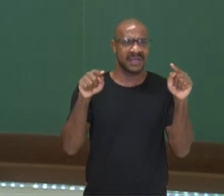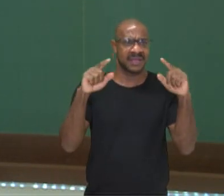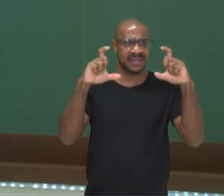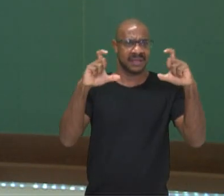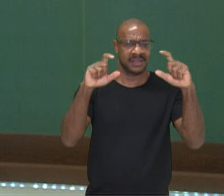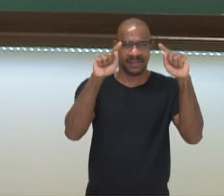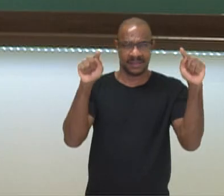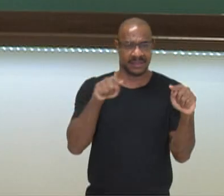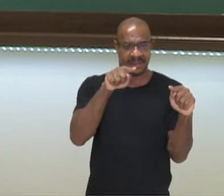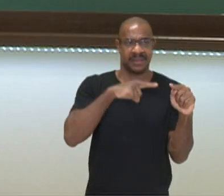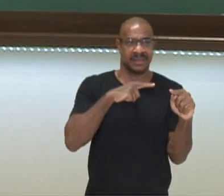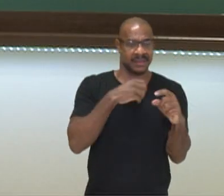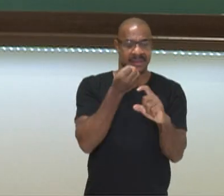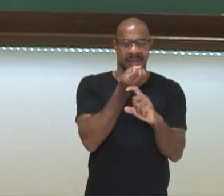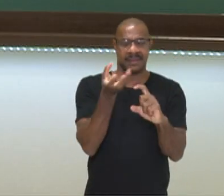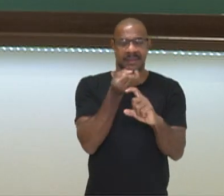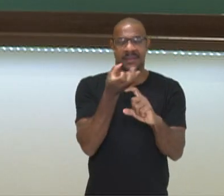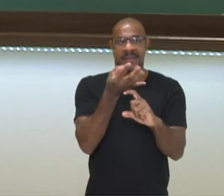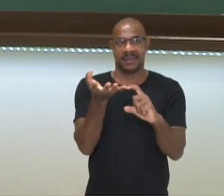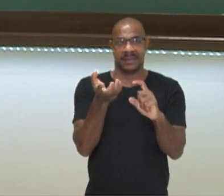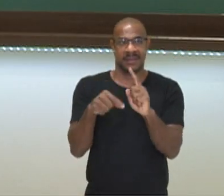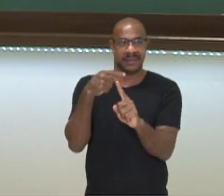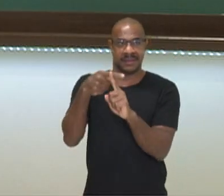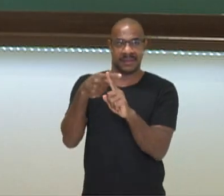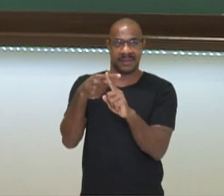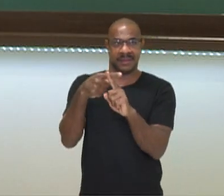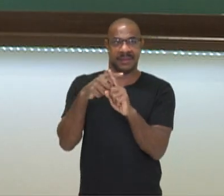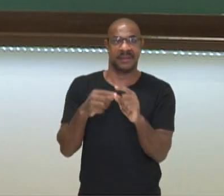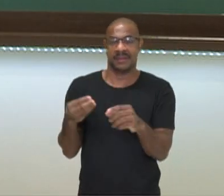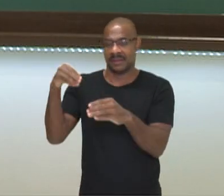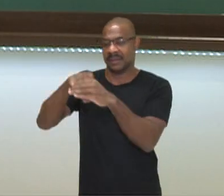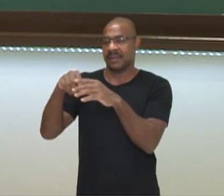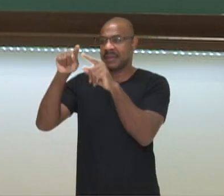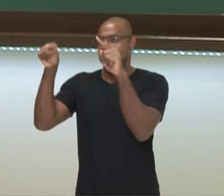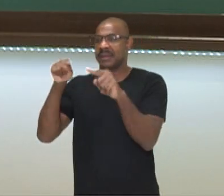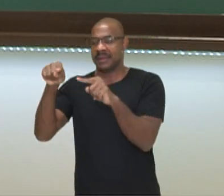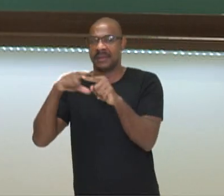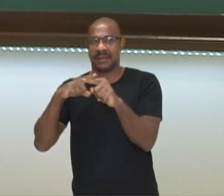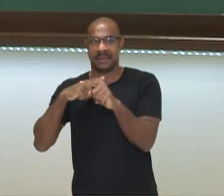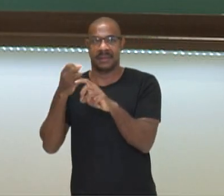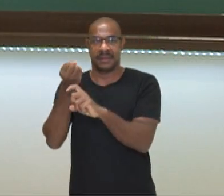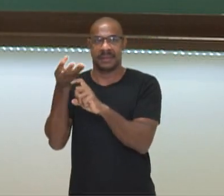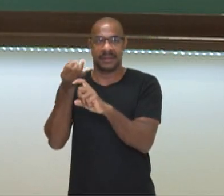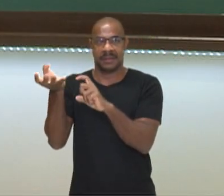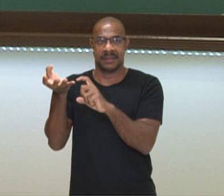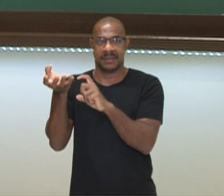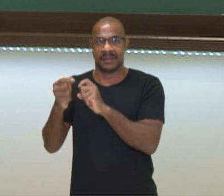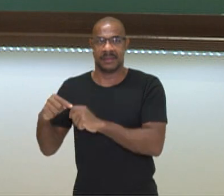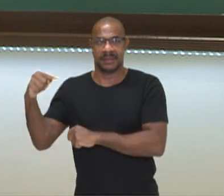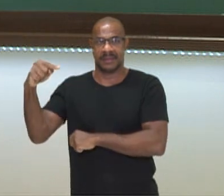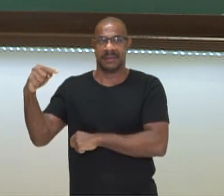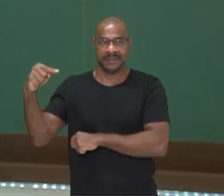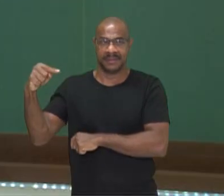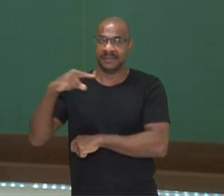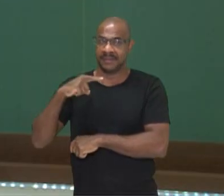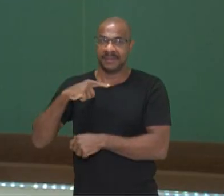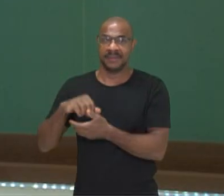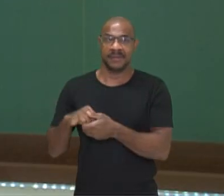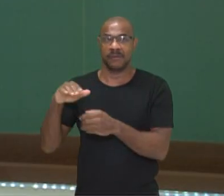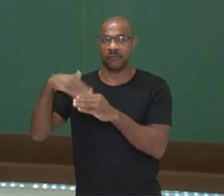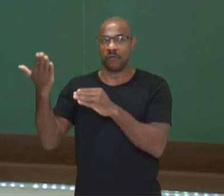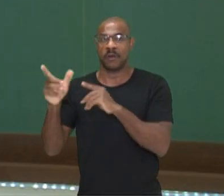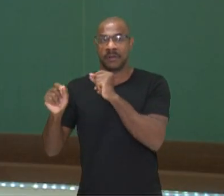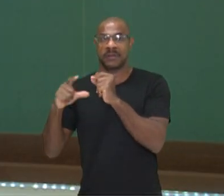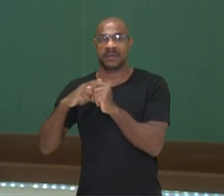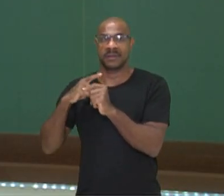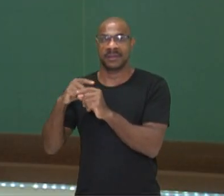parênteses aqui eu tenho potenciação e adição. Dentro desse parênteses eu tenho potenciação e subtração. Fora aqui eu